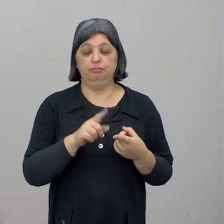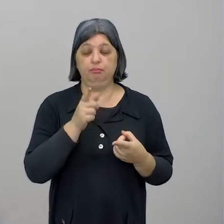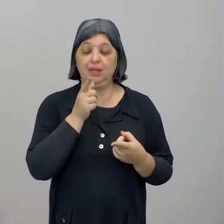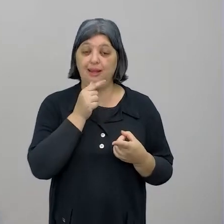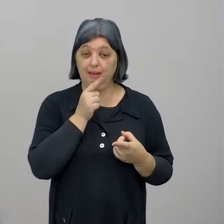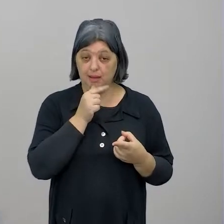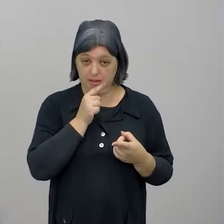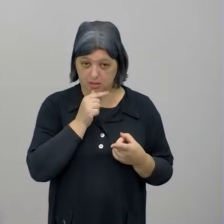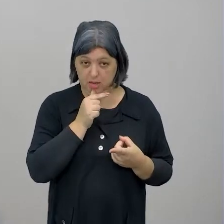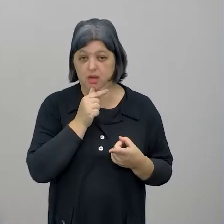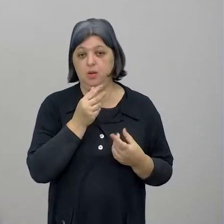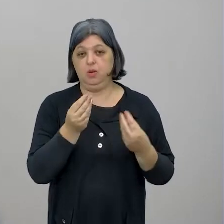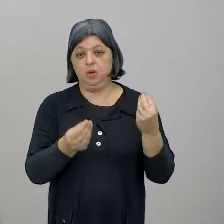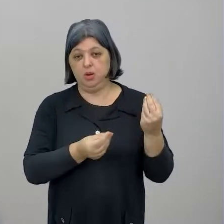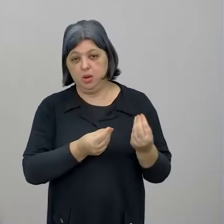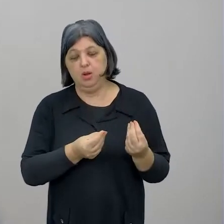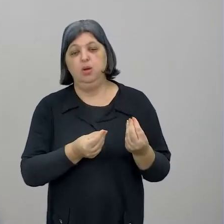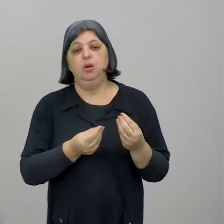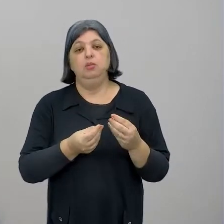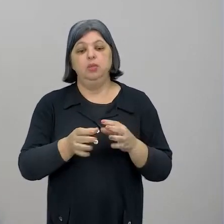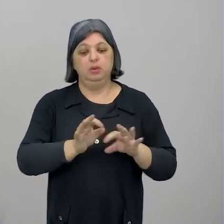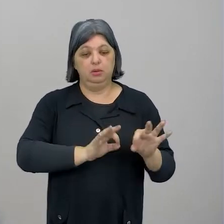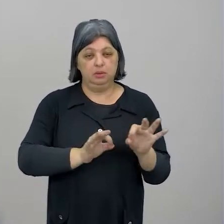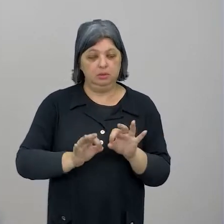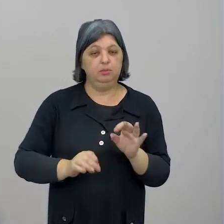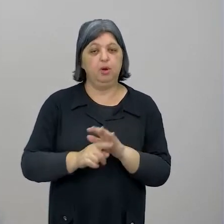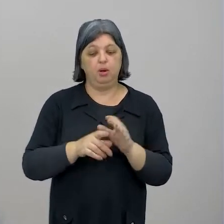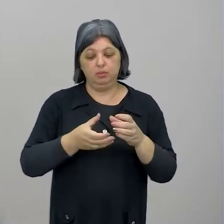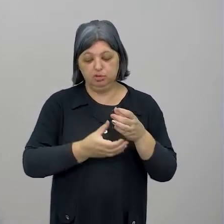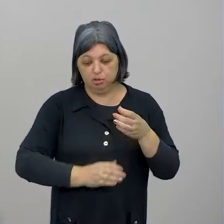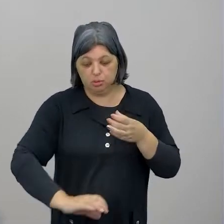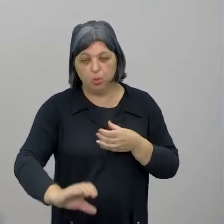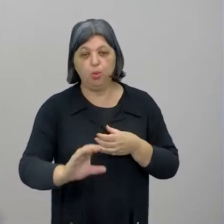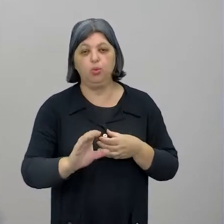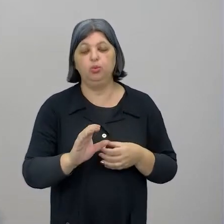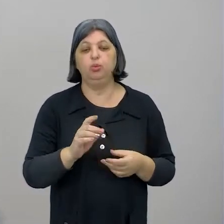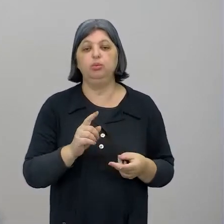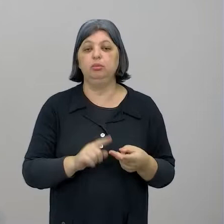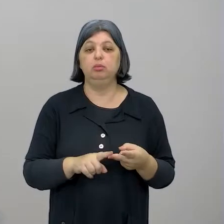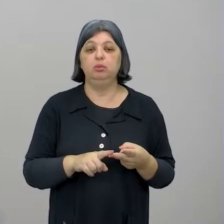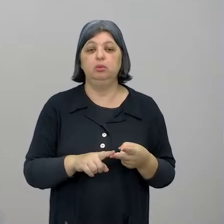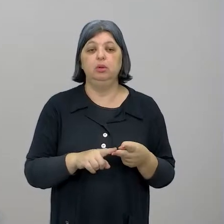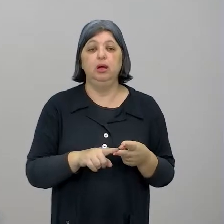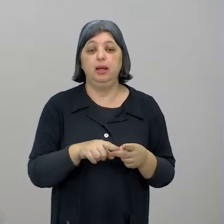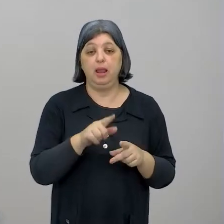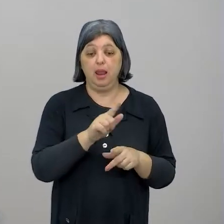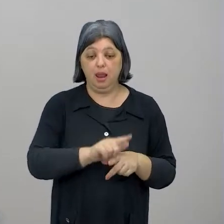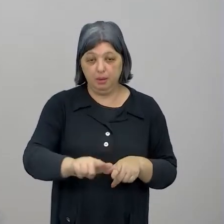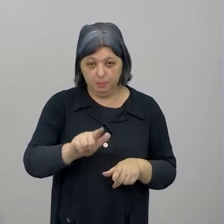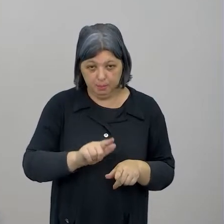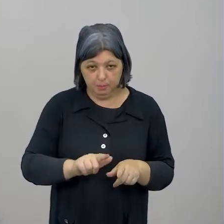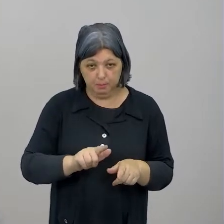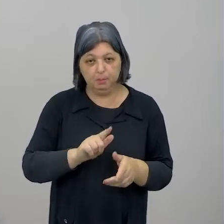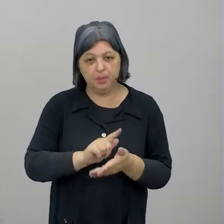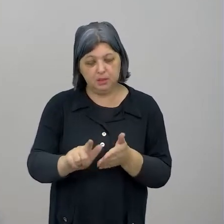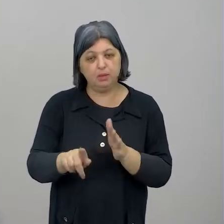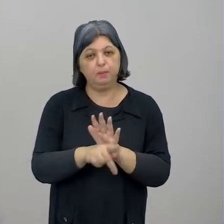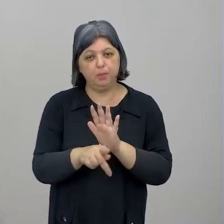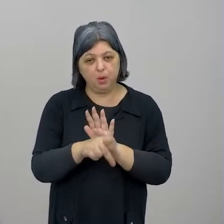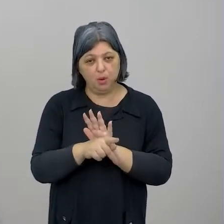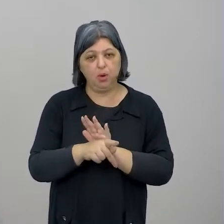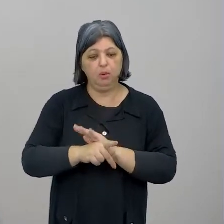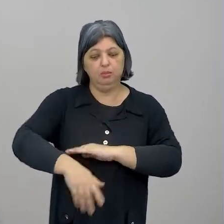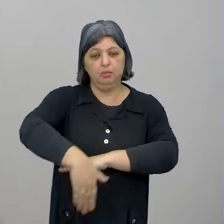então, tratamento de água, tratamento de esgoto, a gente tem a questão da limpeza mesmo, né, da limpeza ali